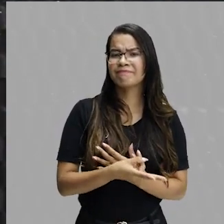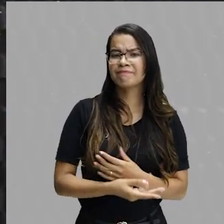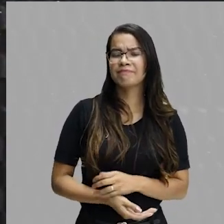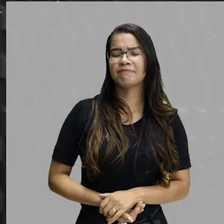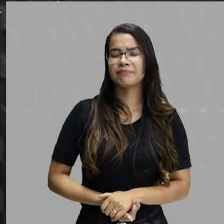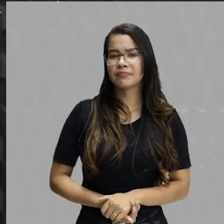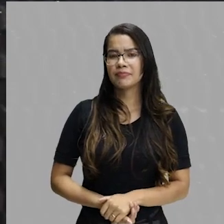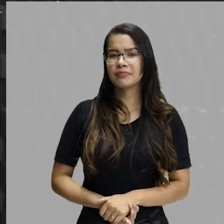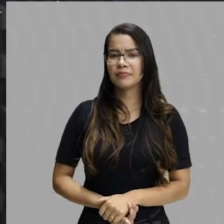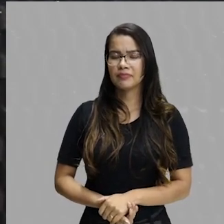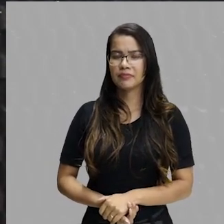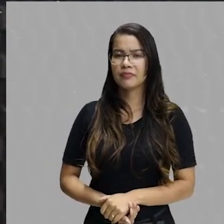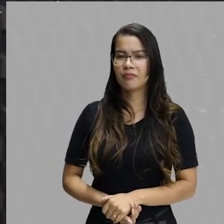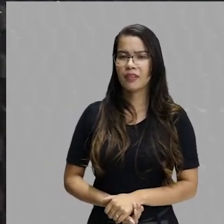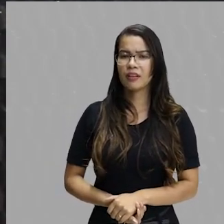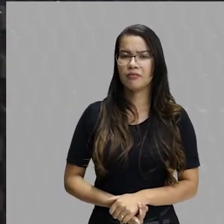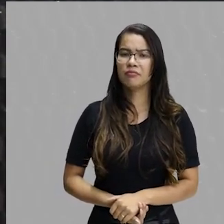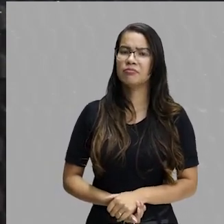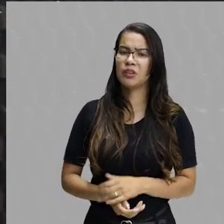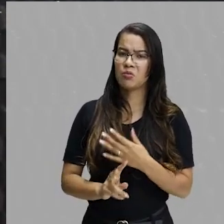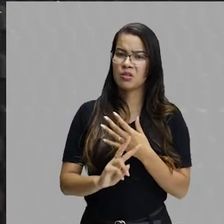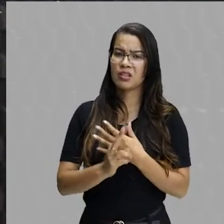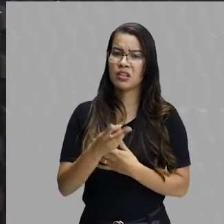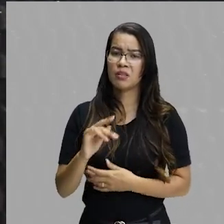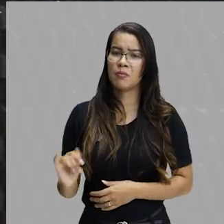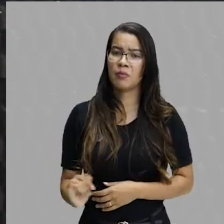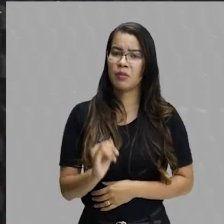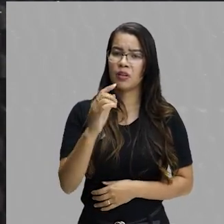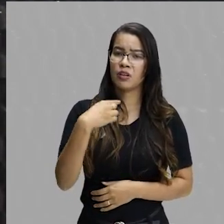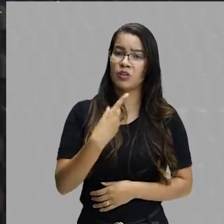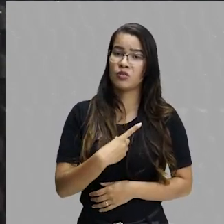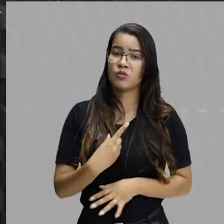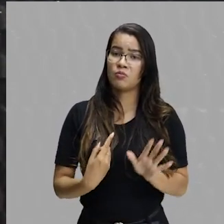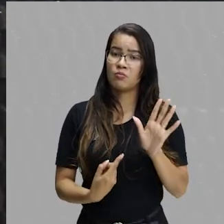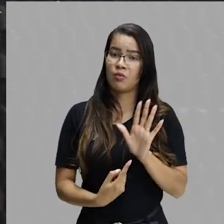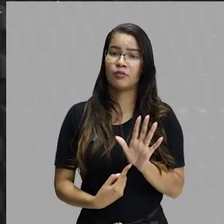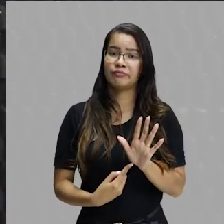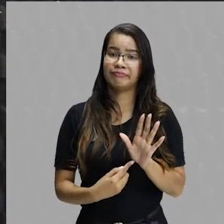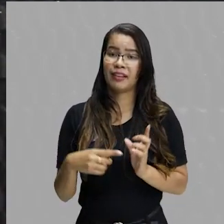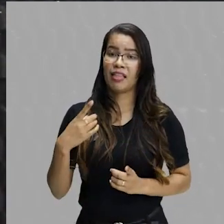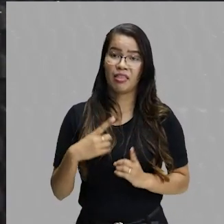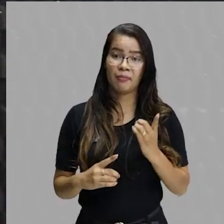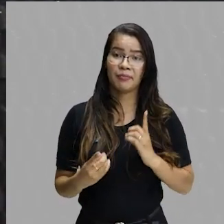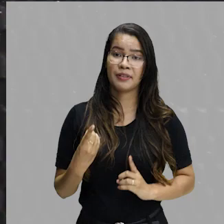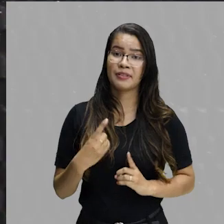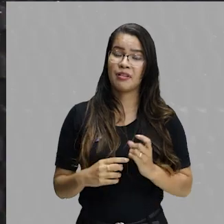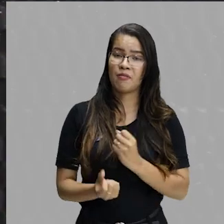Um dos grandes elementos que nos mostra a depressão é o aumento do desemprego.